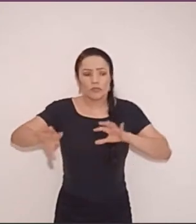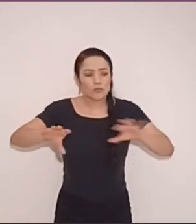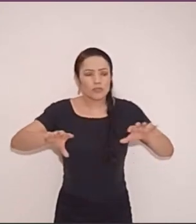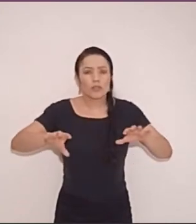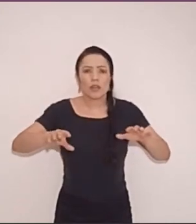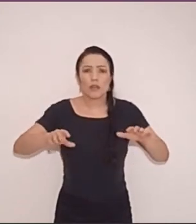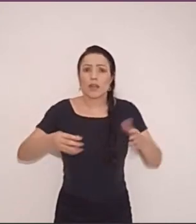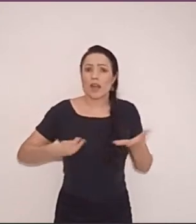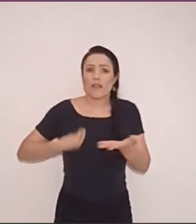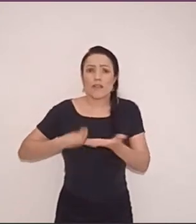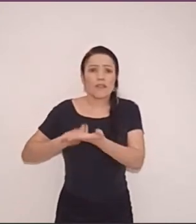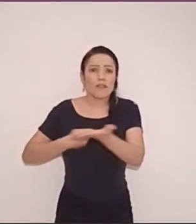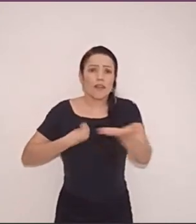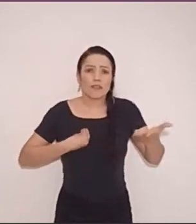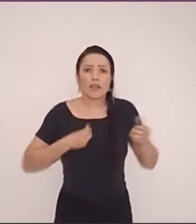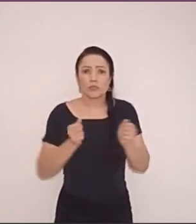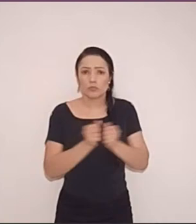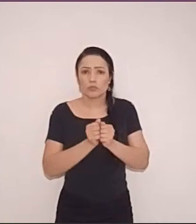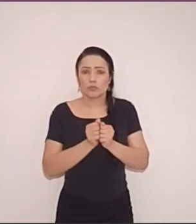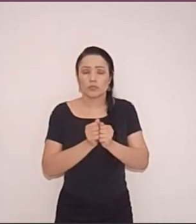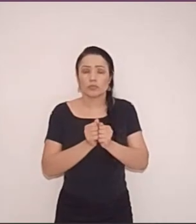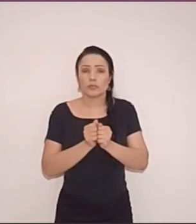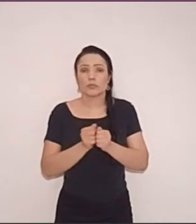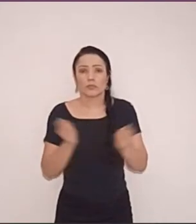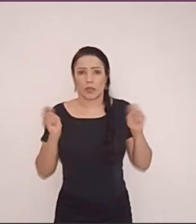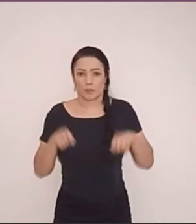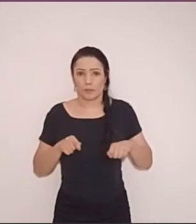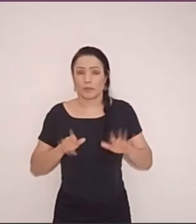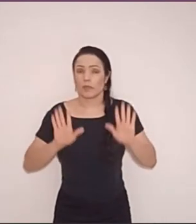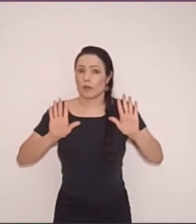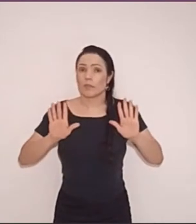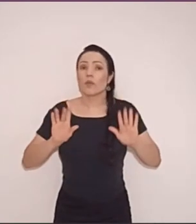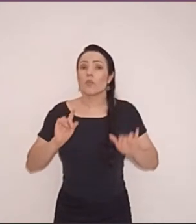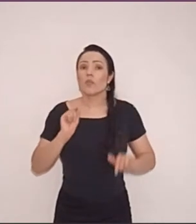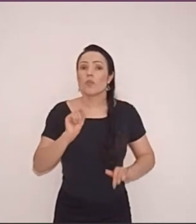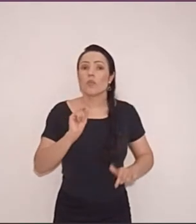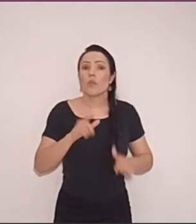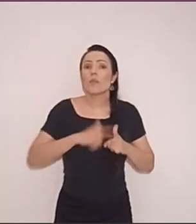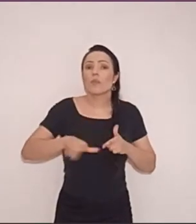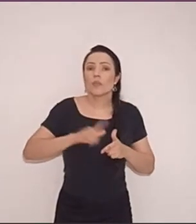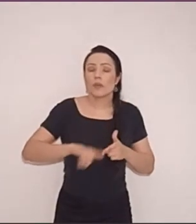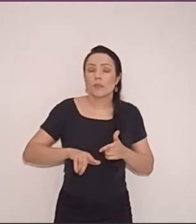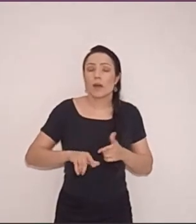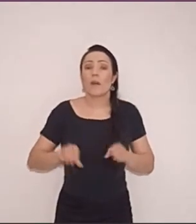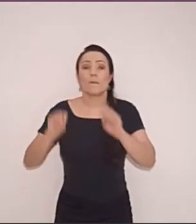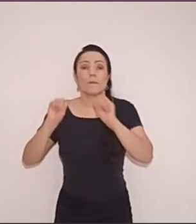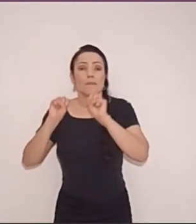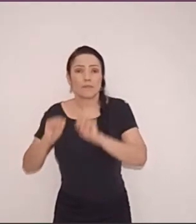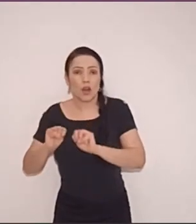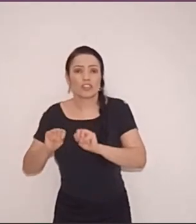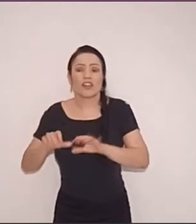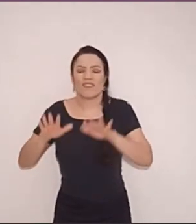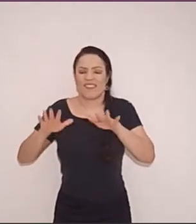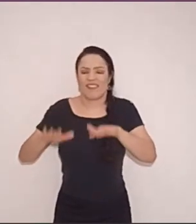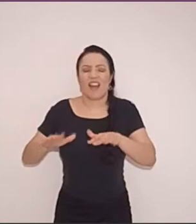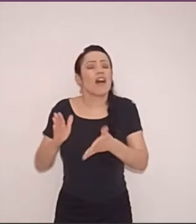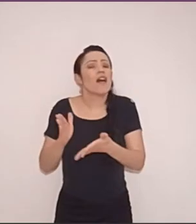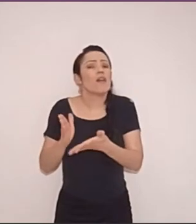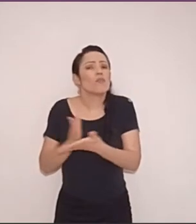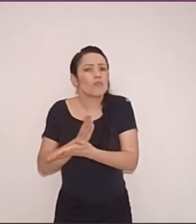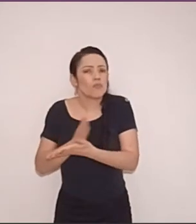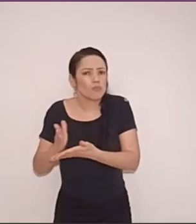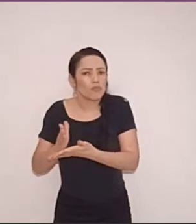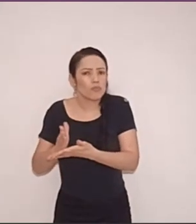consigo conviver essa é uma questão a questão que está em jogo é só pode ficar Alguns podem